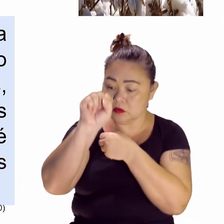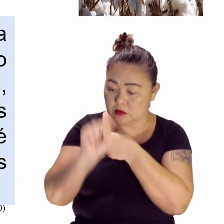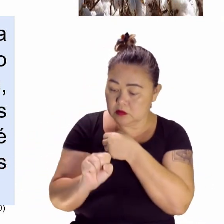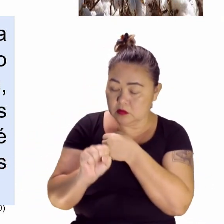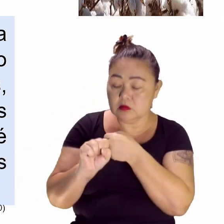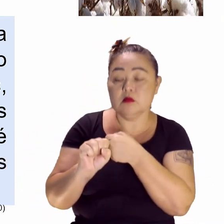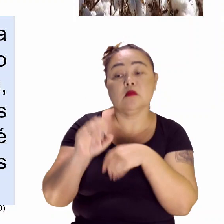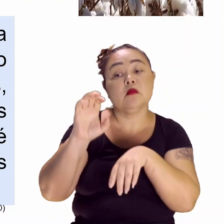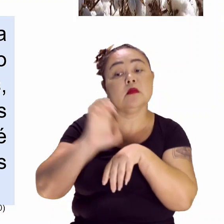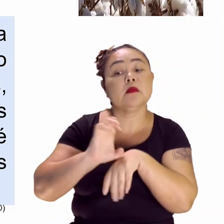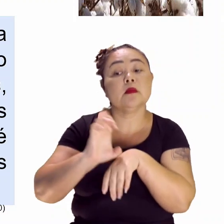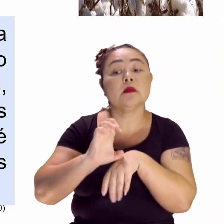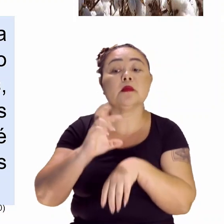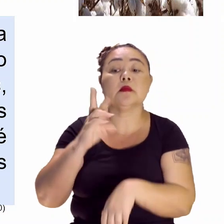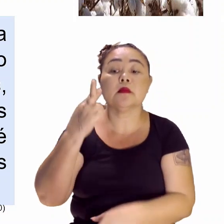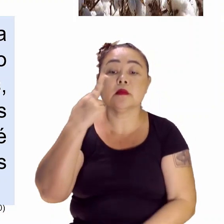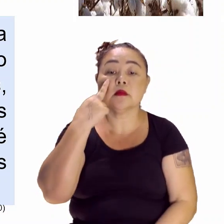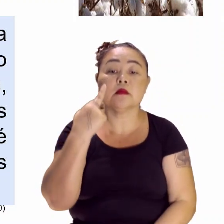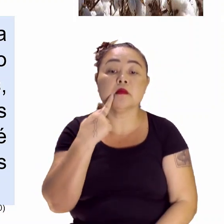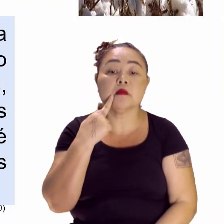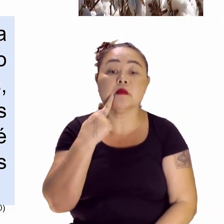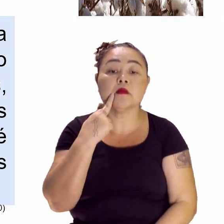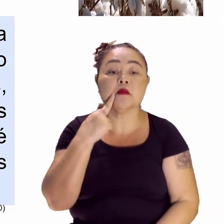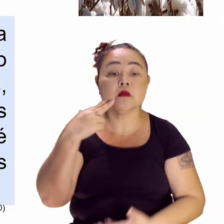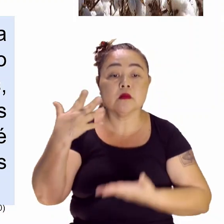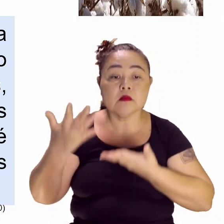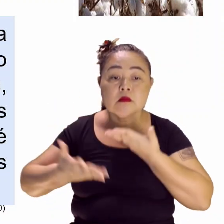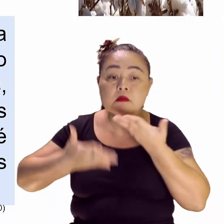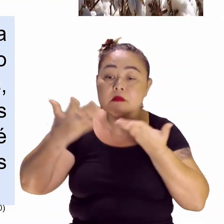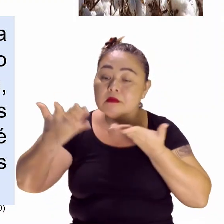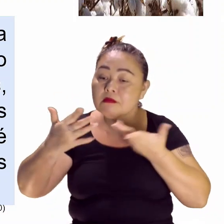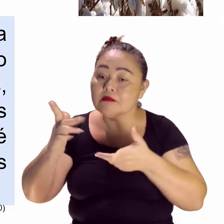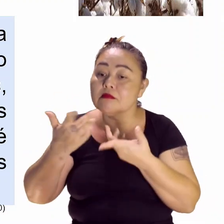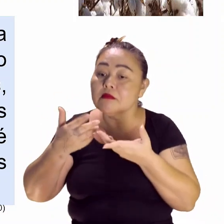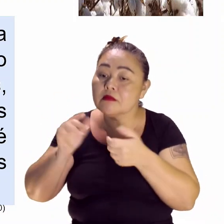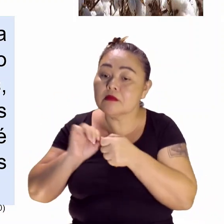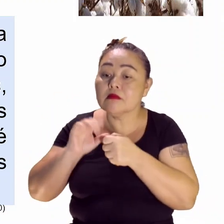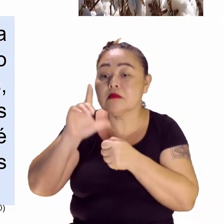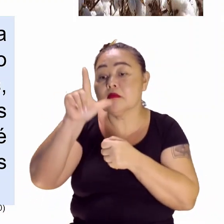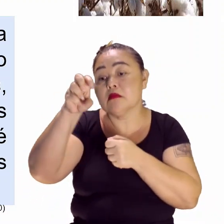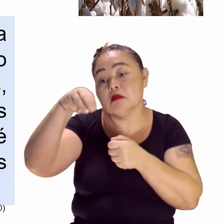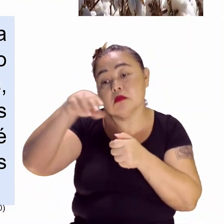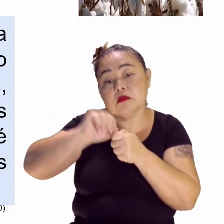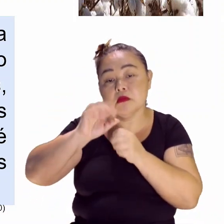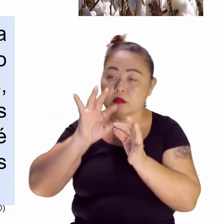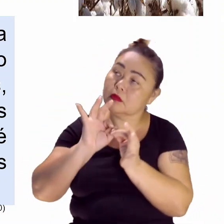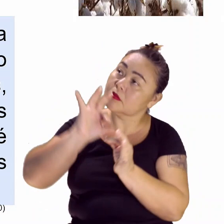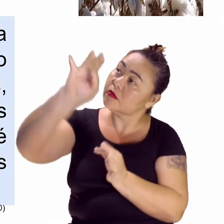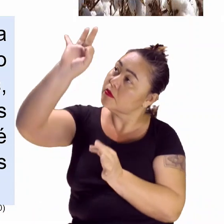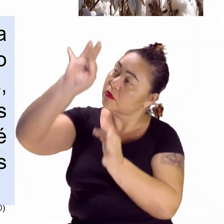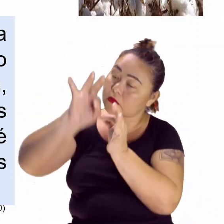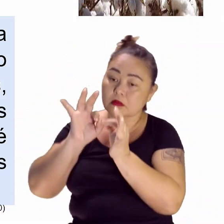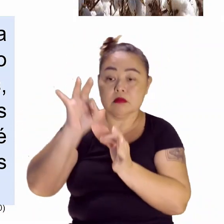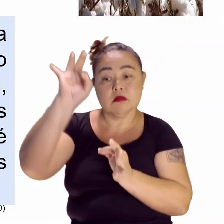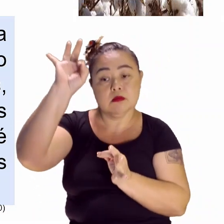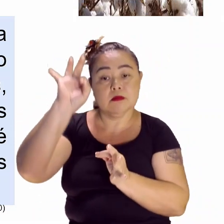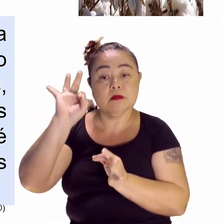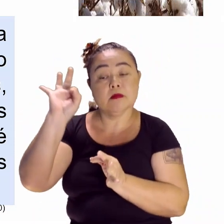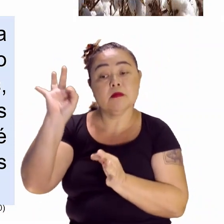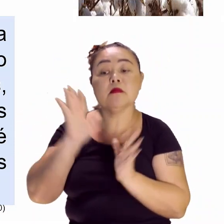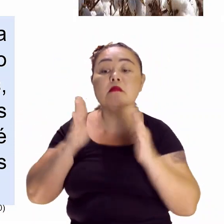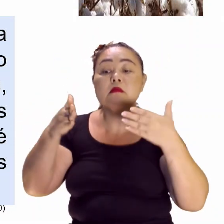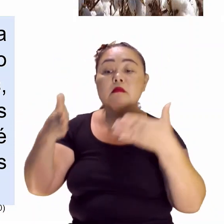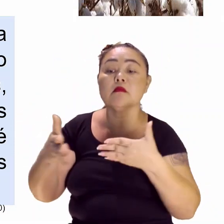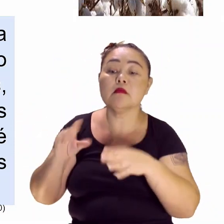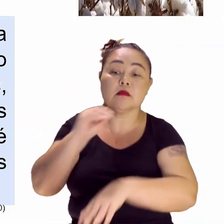Rondônia devido ao favorecimento do solo clima e altitude destaque na